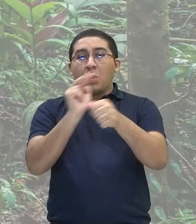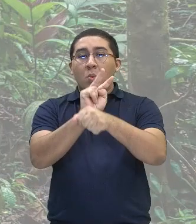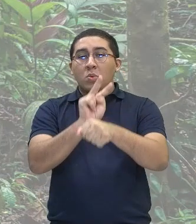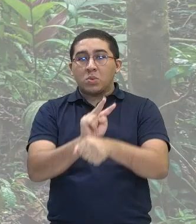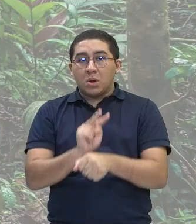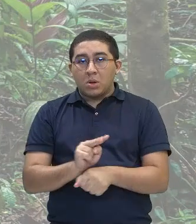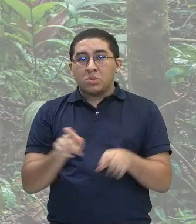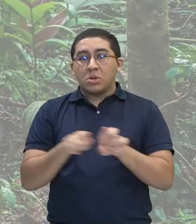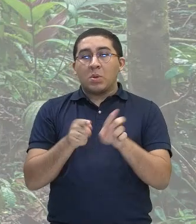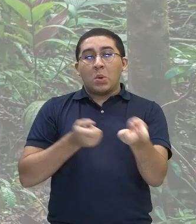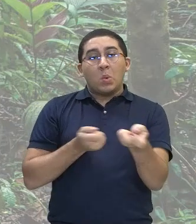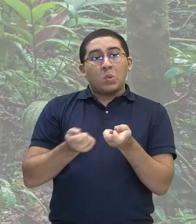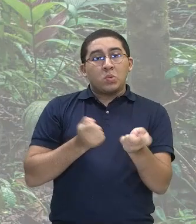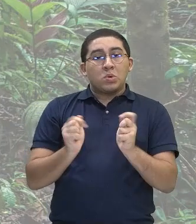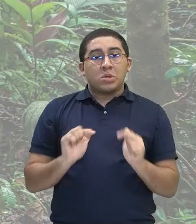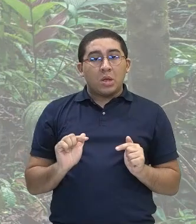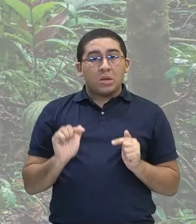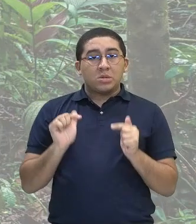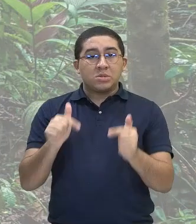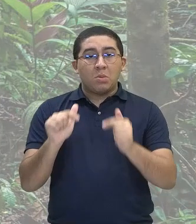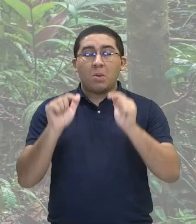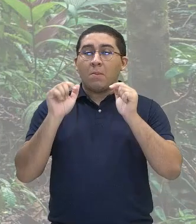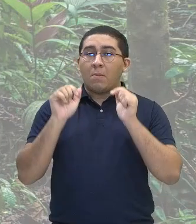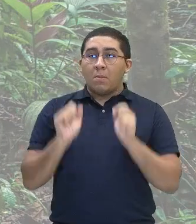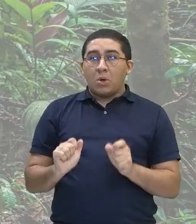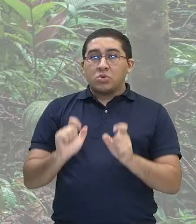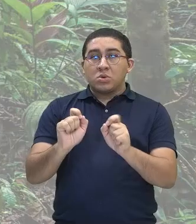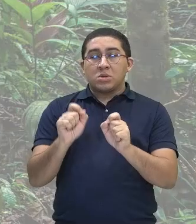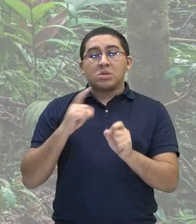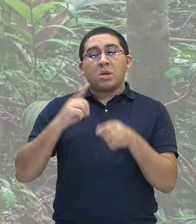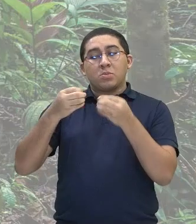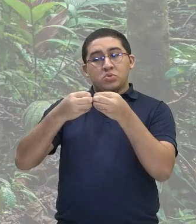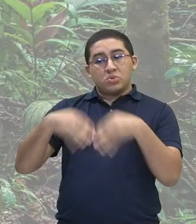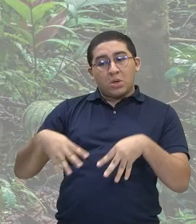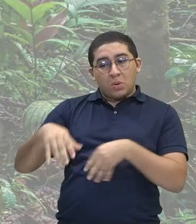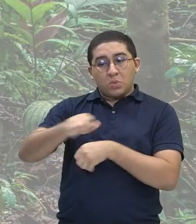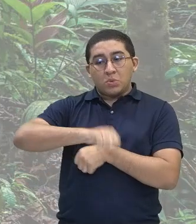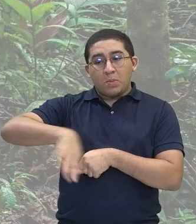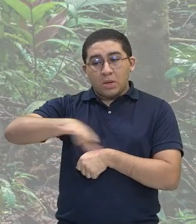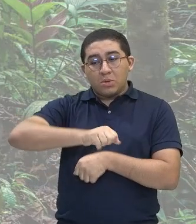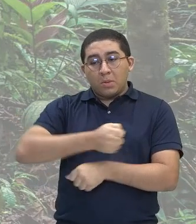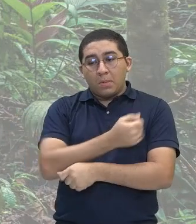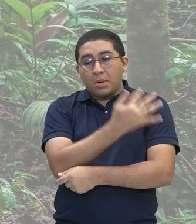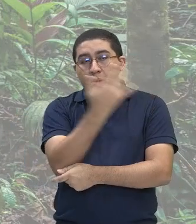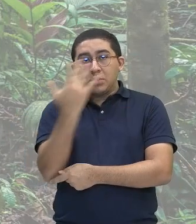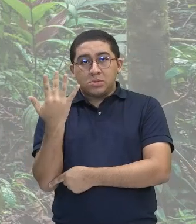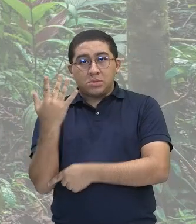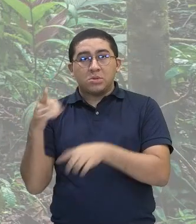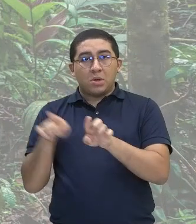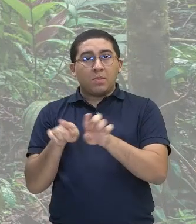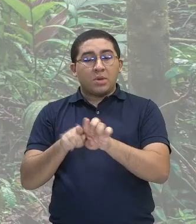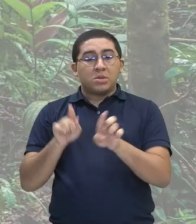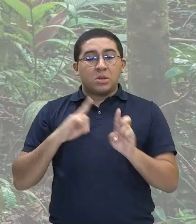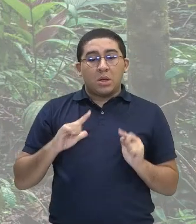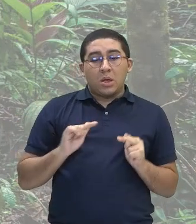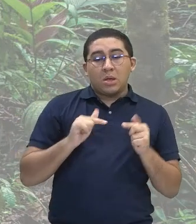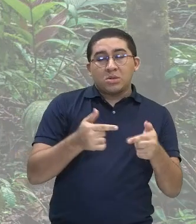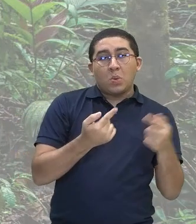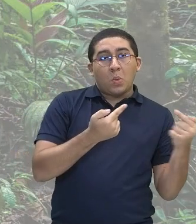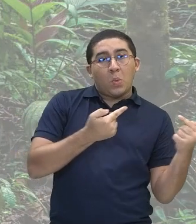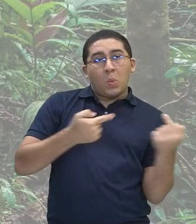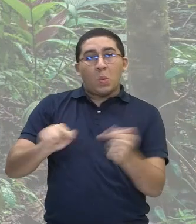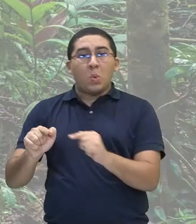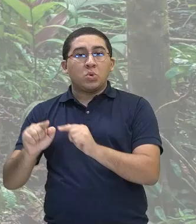e controle das atividades que podem causar impactos ambientais. O IBAMA também atua no combate a crimes